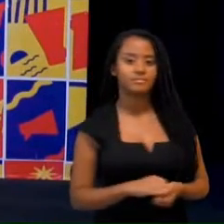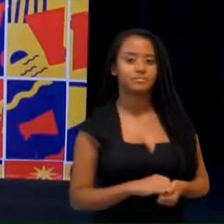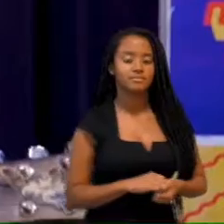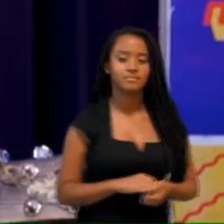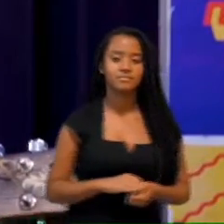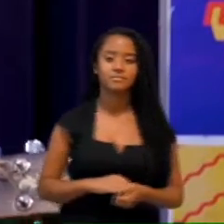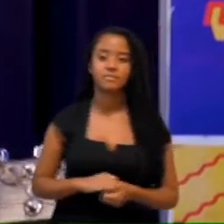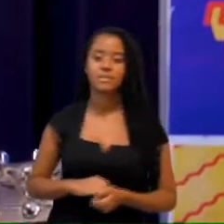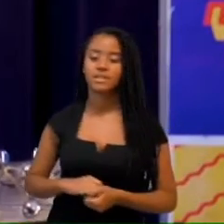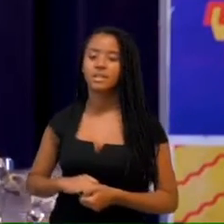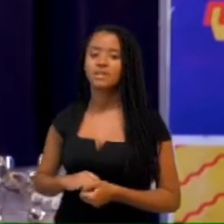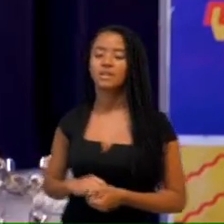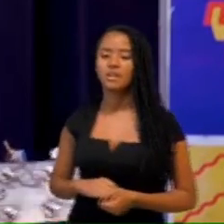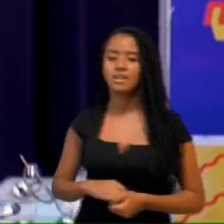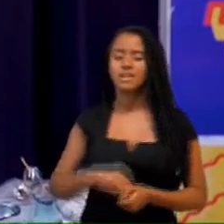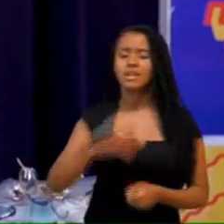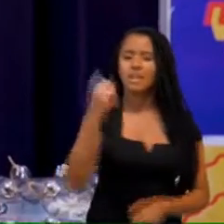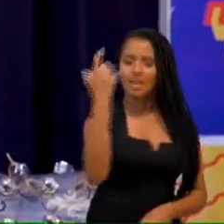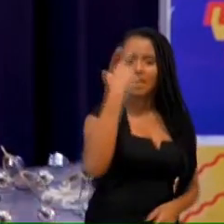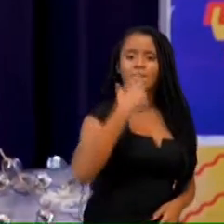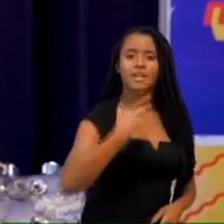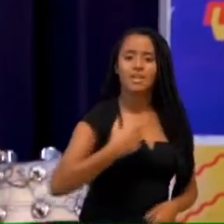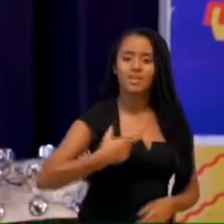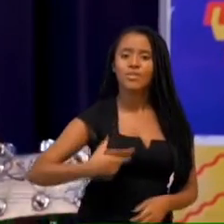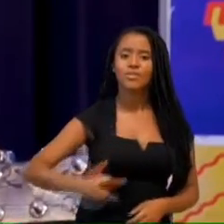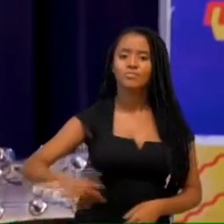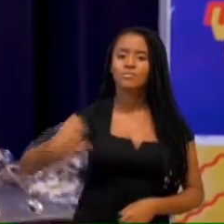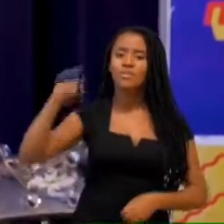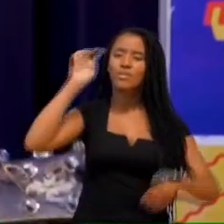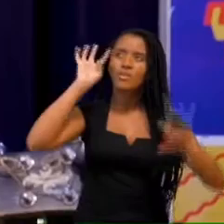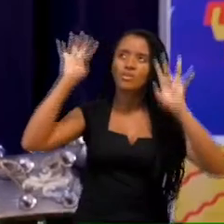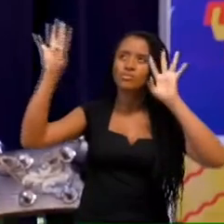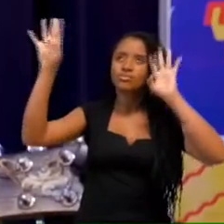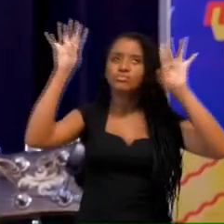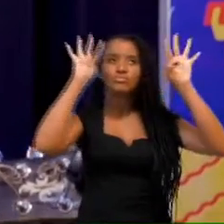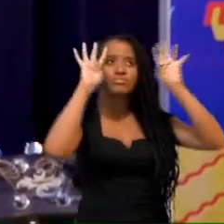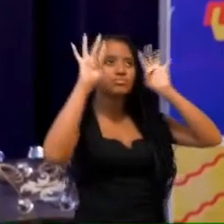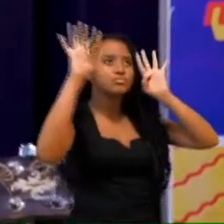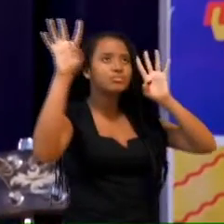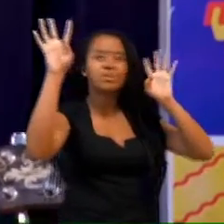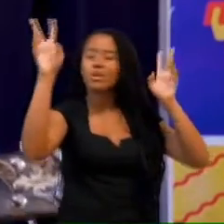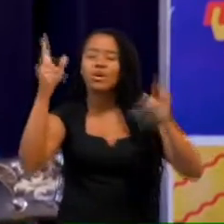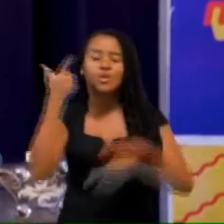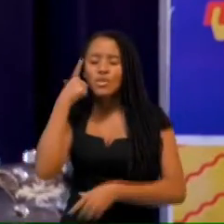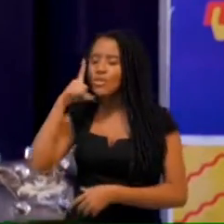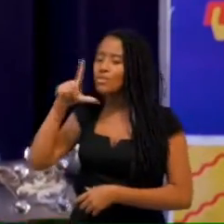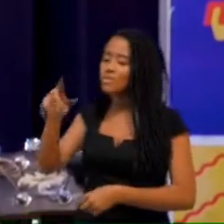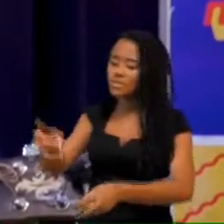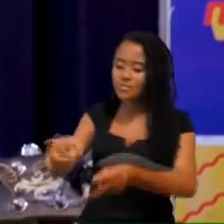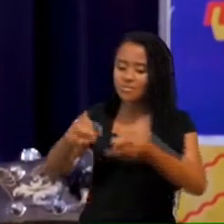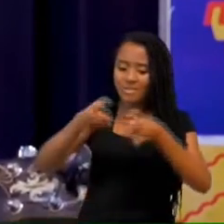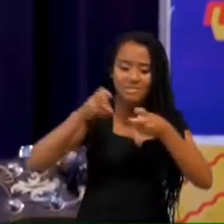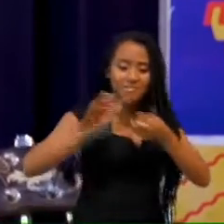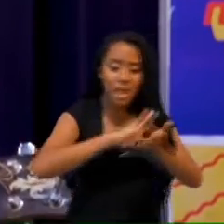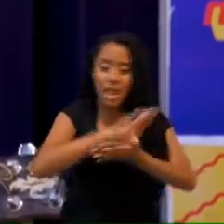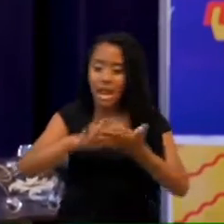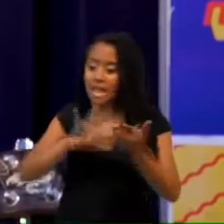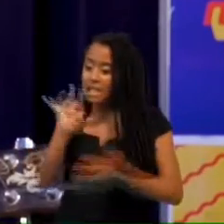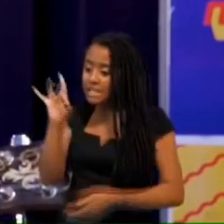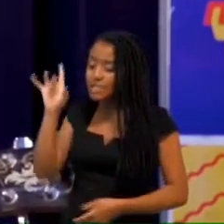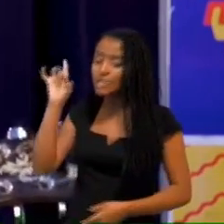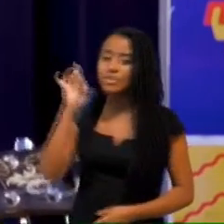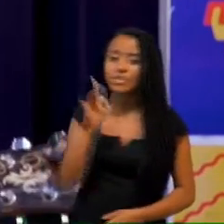oh eu tô girando não consigo ver mais nada além de você